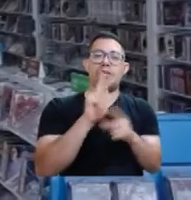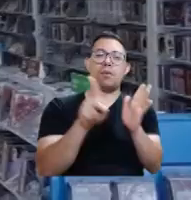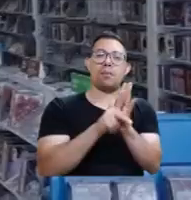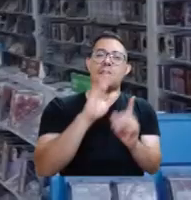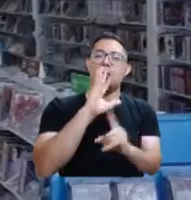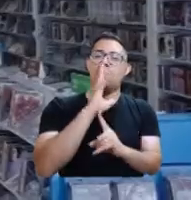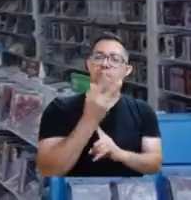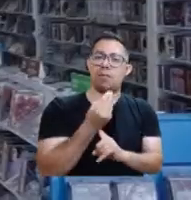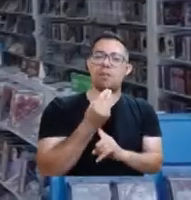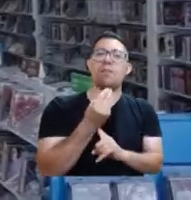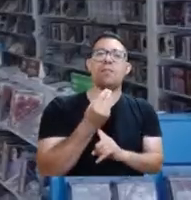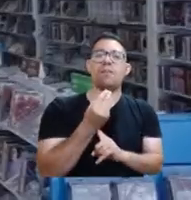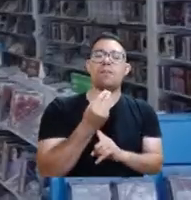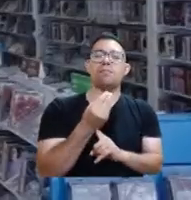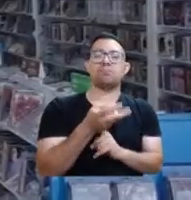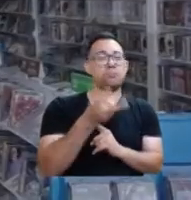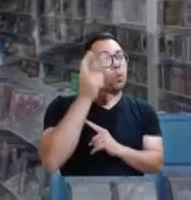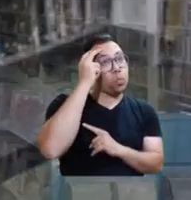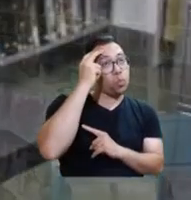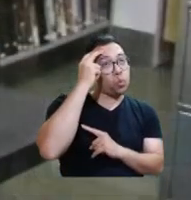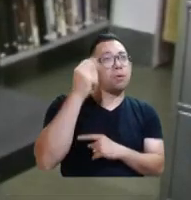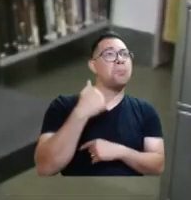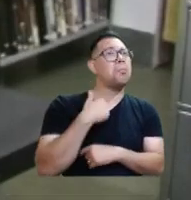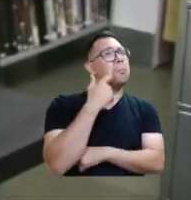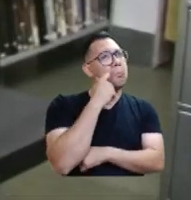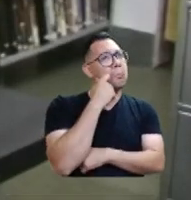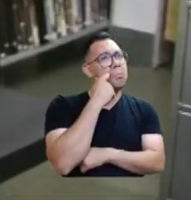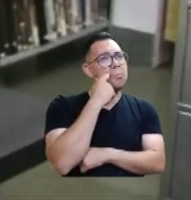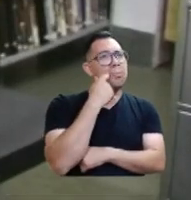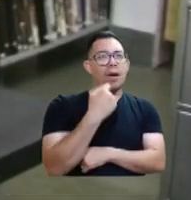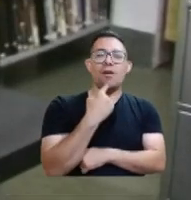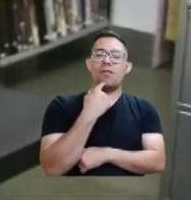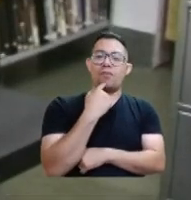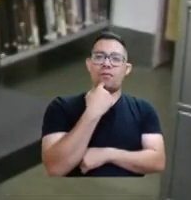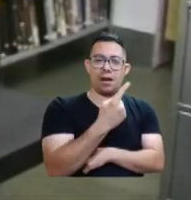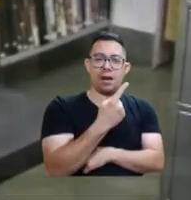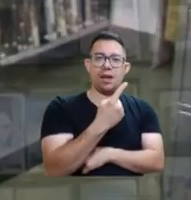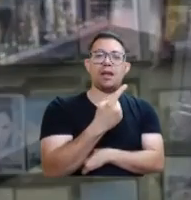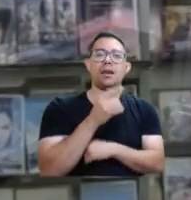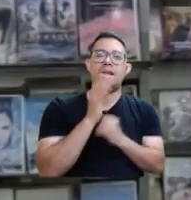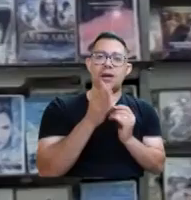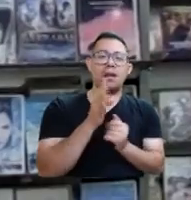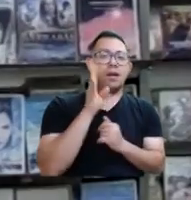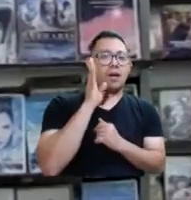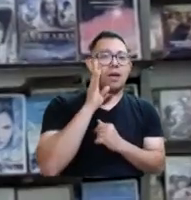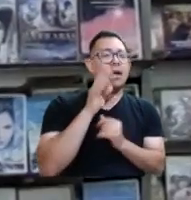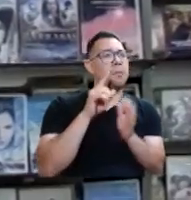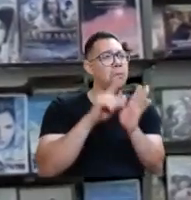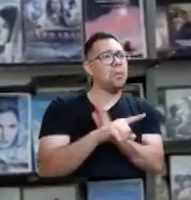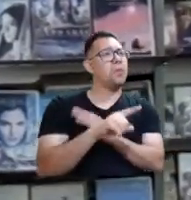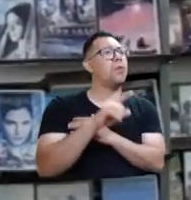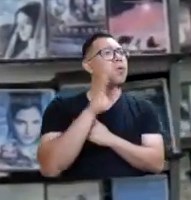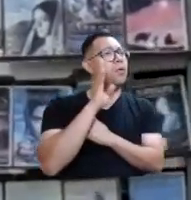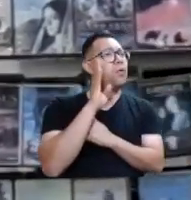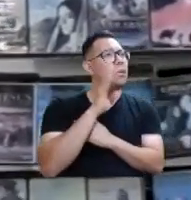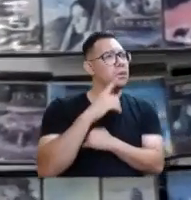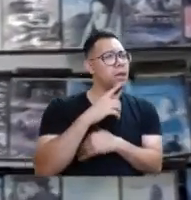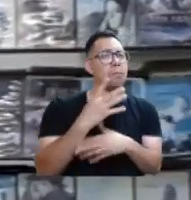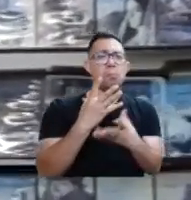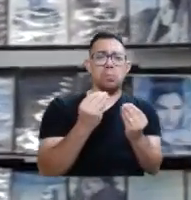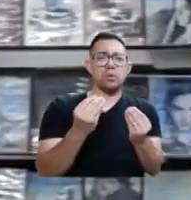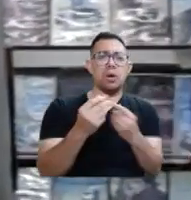baseado em filmes de arte, né? Filmes cults. Então, eu falei para ele o que eu tinha aqui em Franca já. Ele falou, nossa, Regina, mas